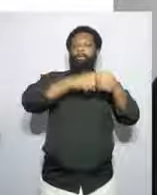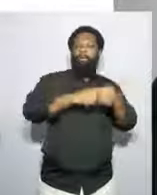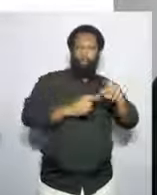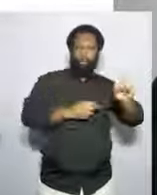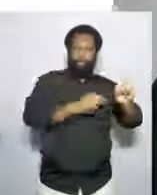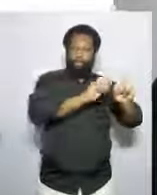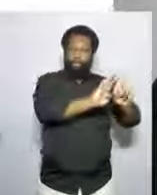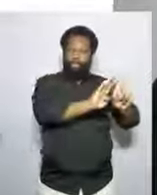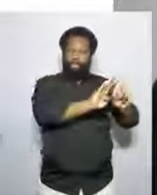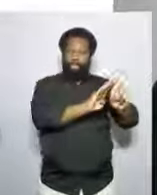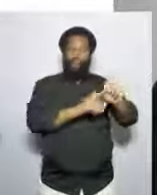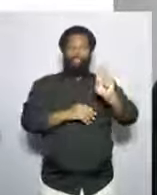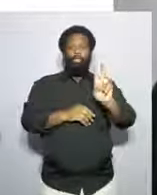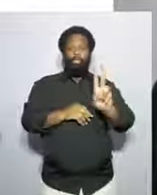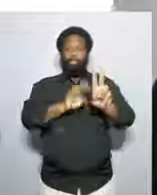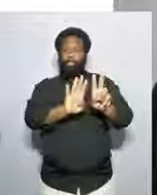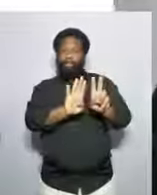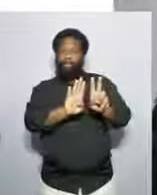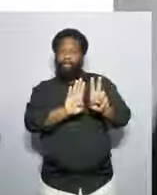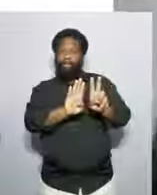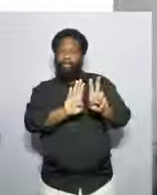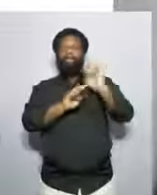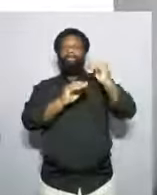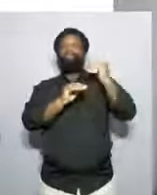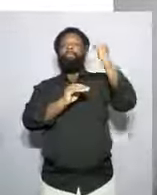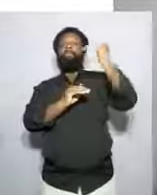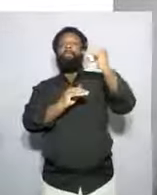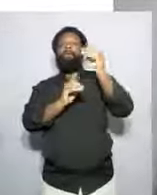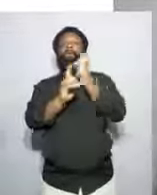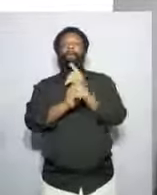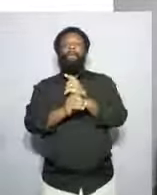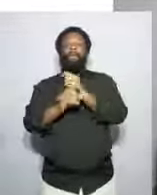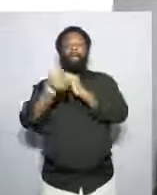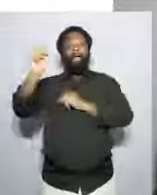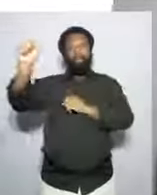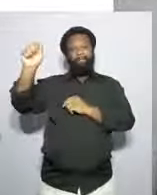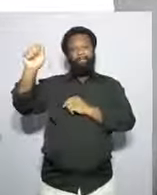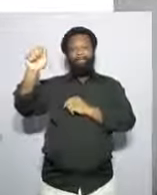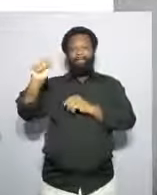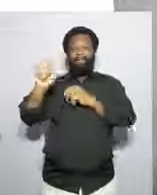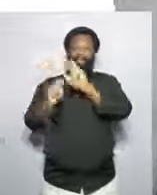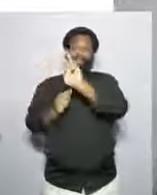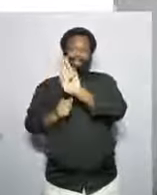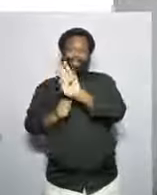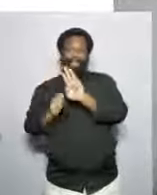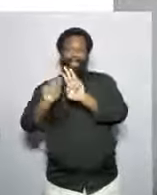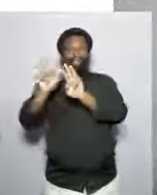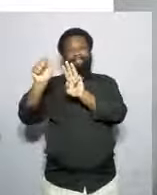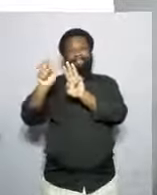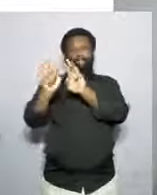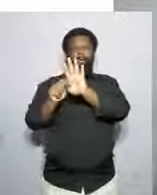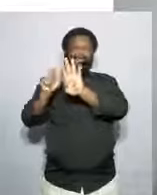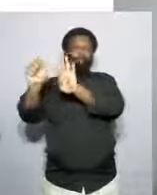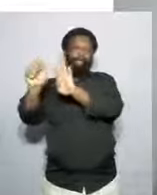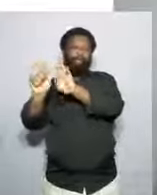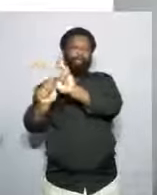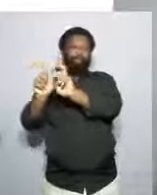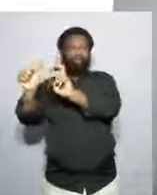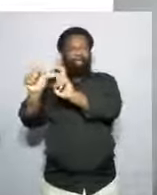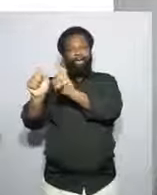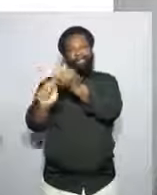1B, 2B e aqui em cima volta para o A. 3A, 4A,